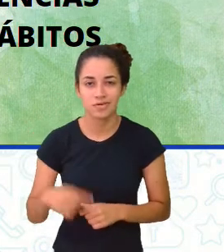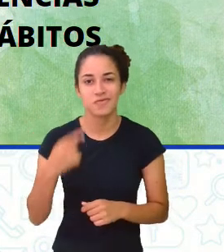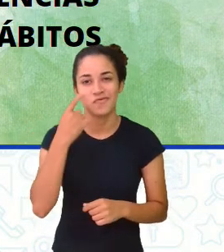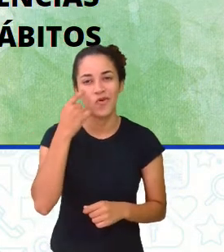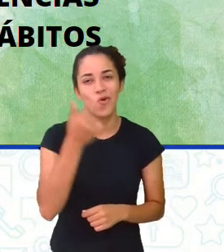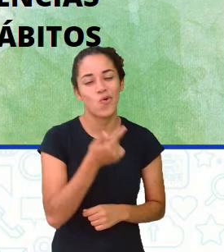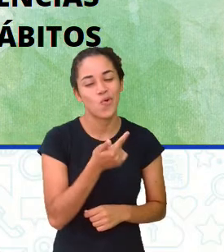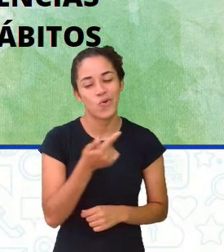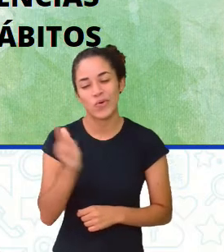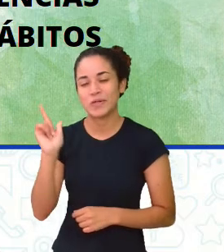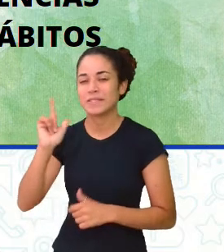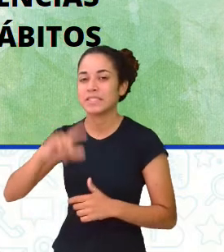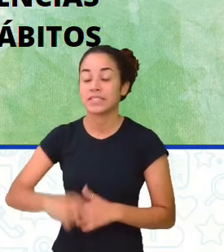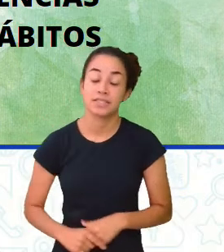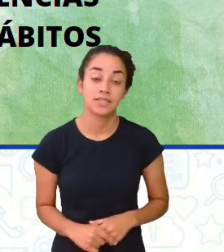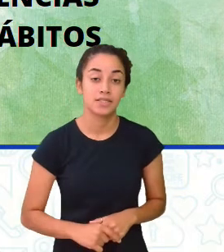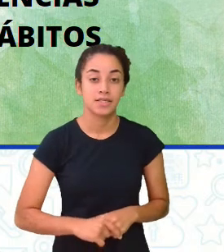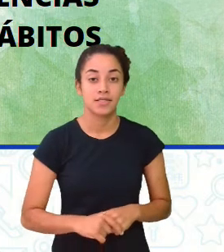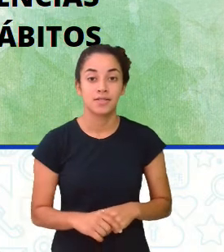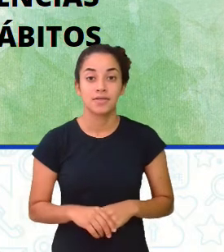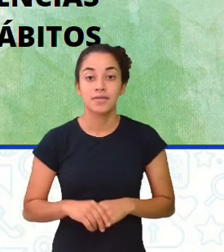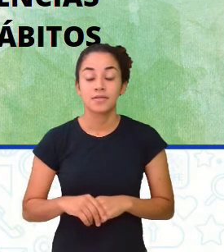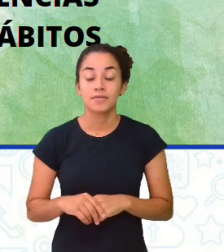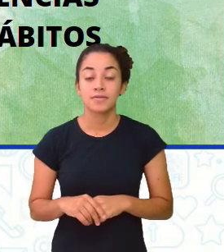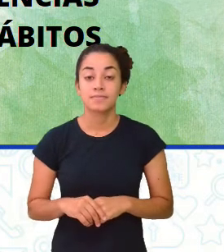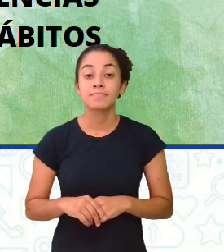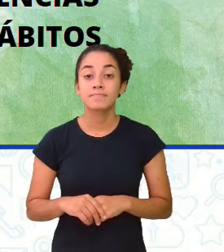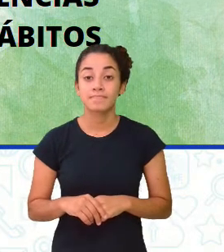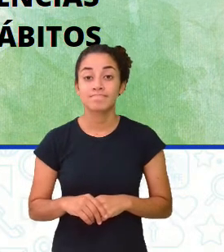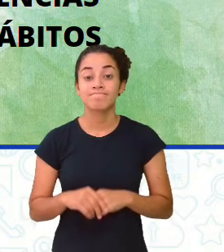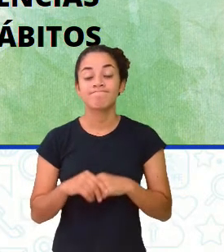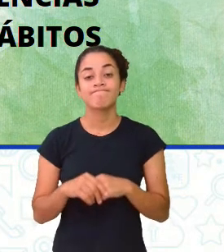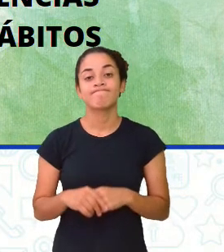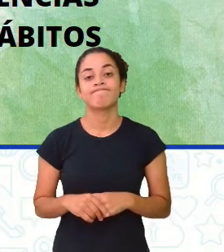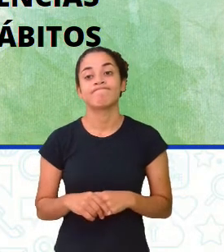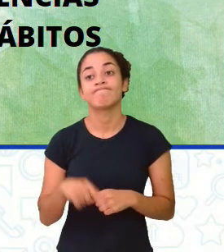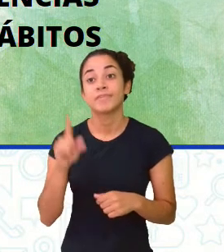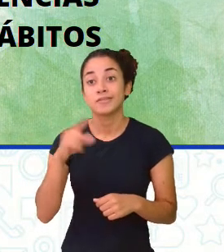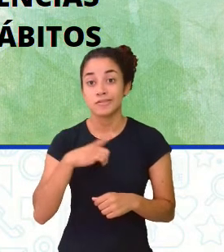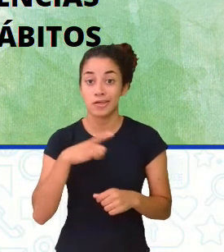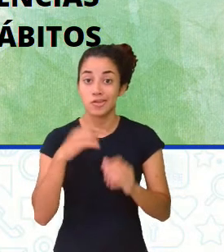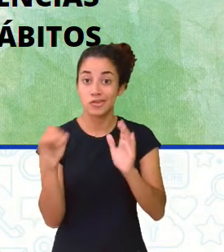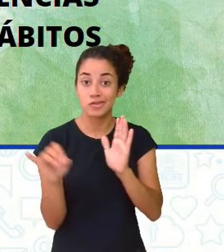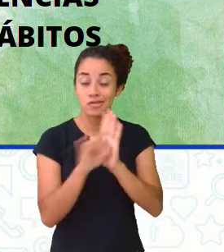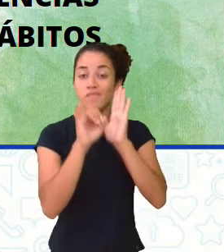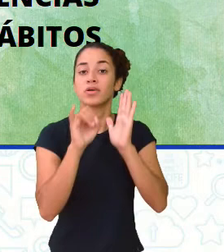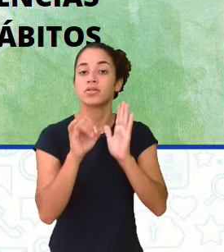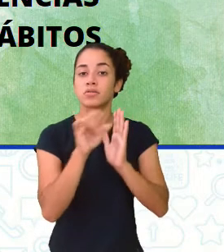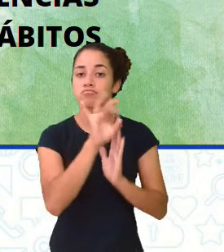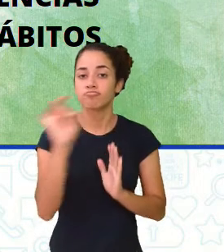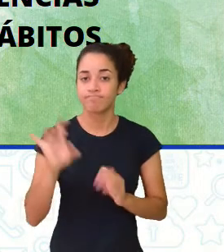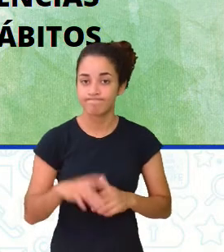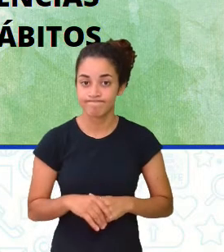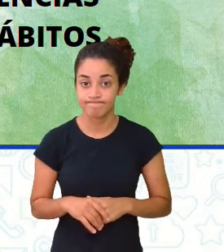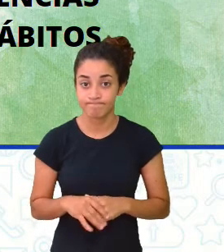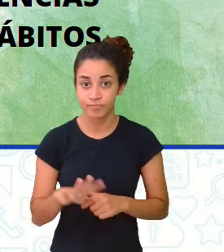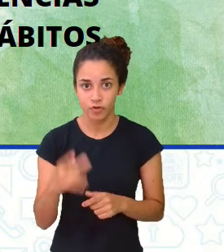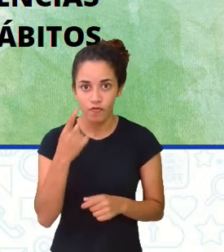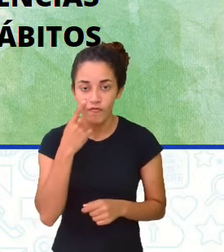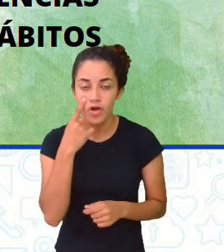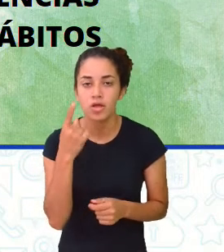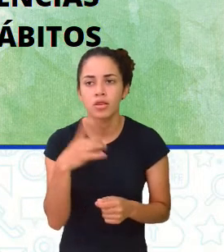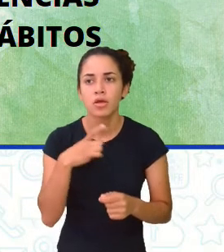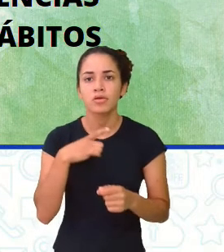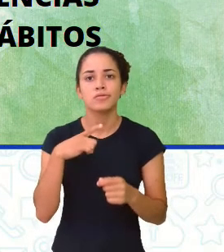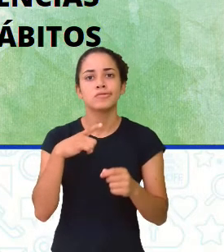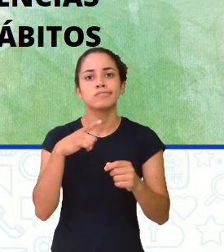uma pirâmide, agora a pirâmide com identificação. Mas além da identificação, eu trouxe para vocês um